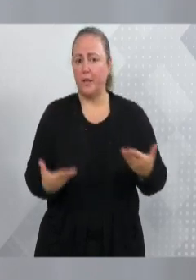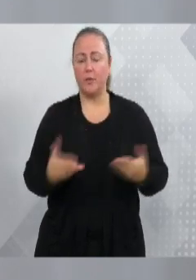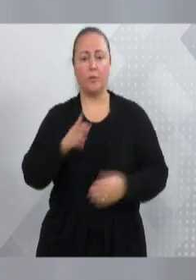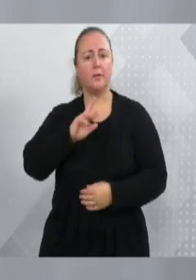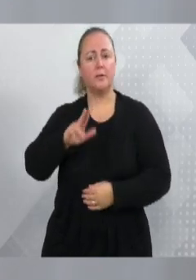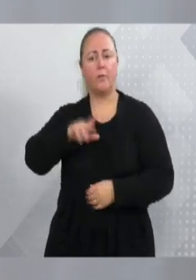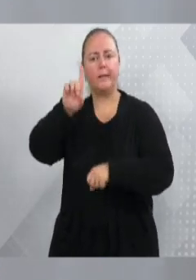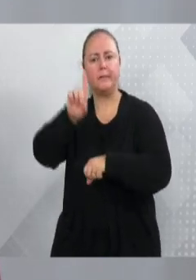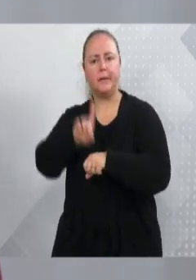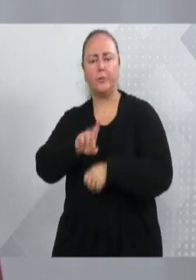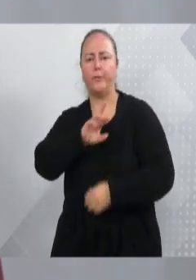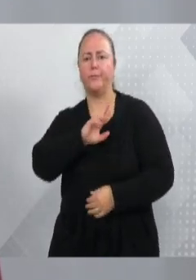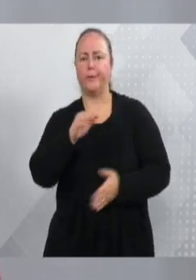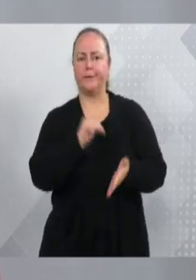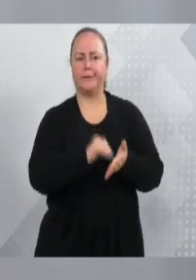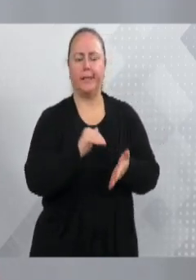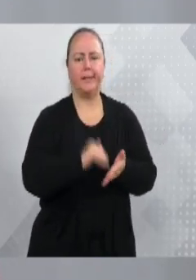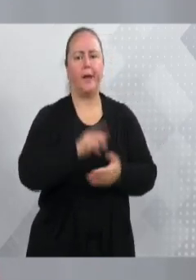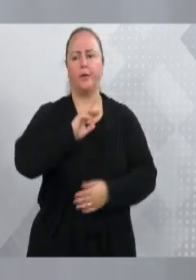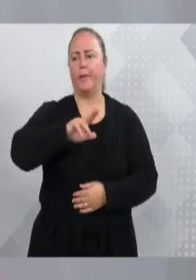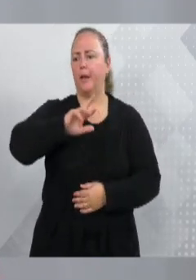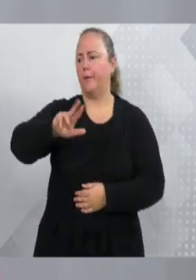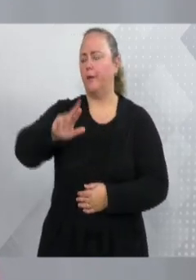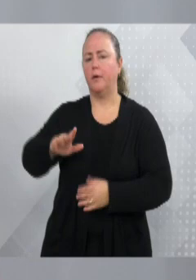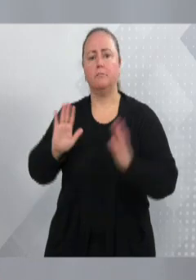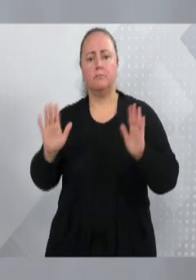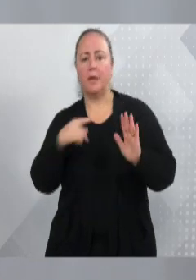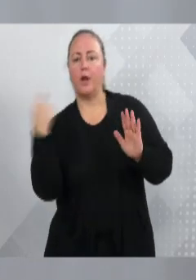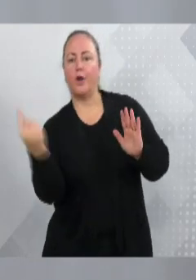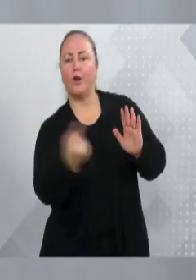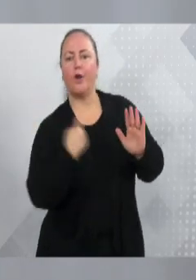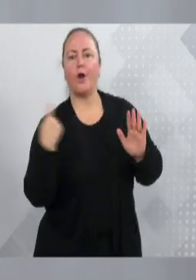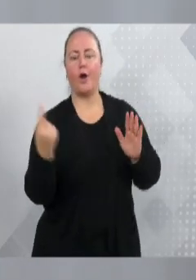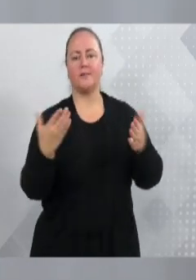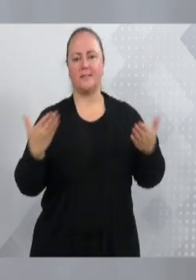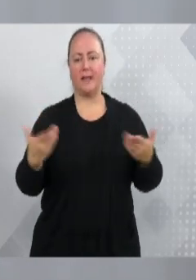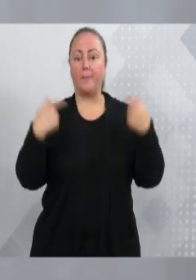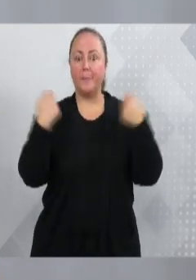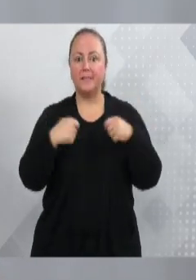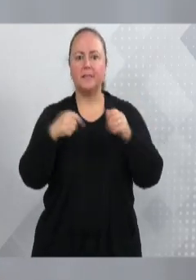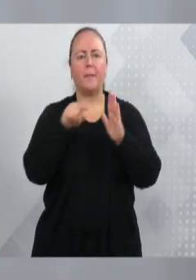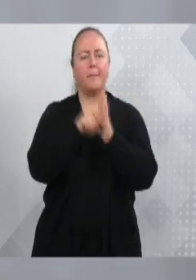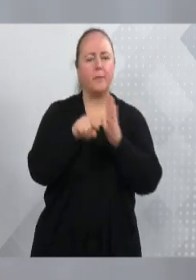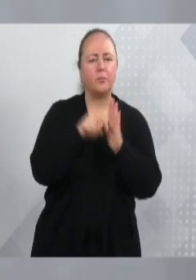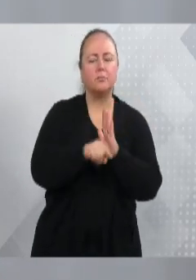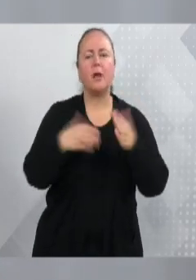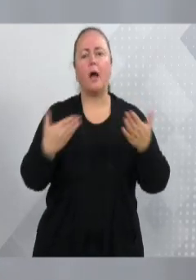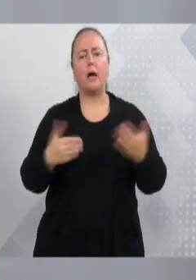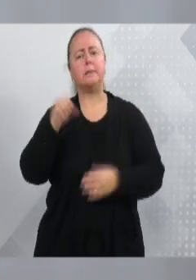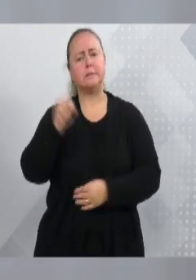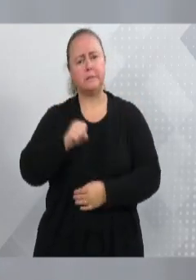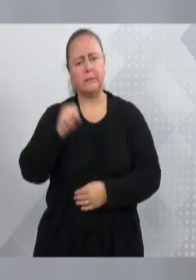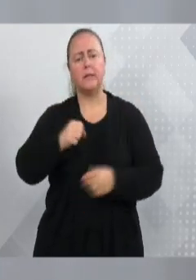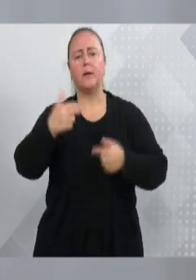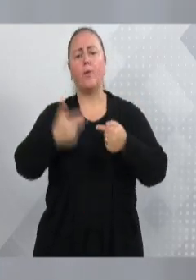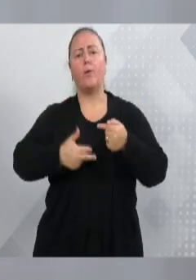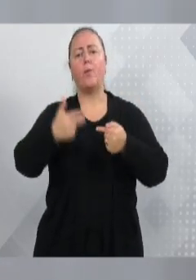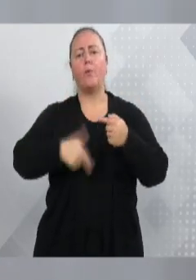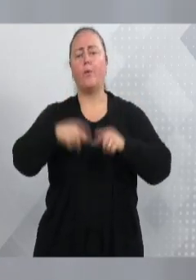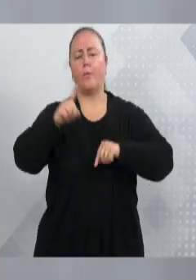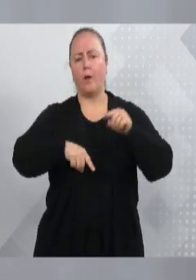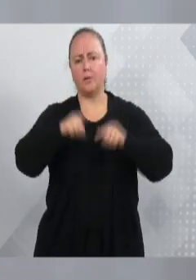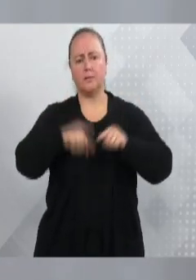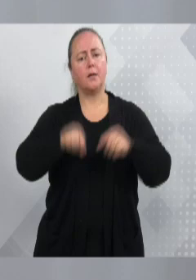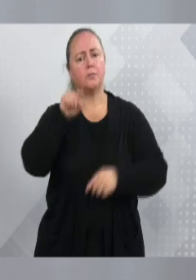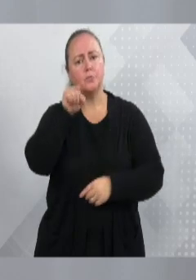diretor não é do secretário não é do prefeito A escola é de todos nós então você tem que entrar tem que perguntar tem que questionar assim a qualidade do material você pai